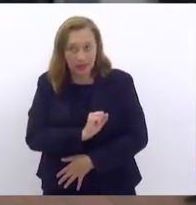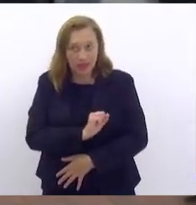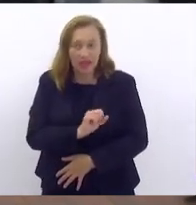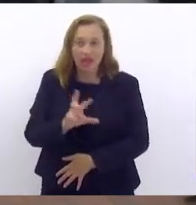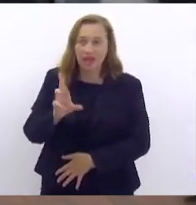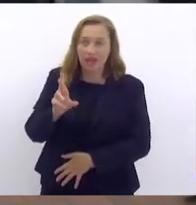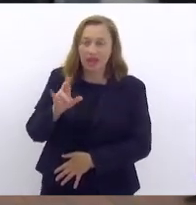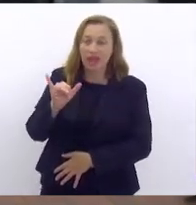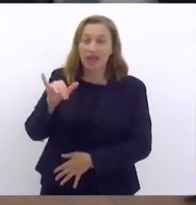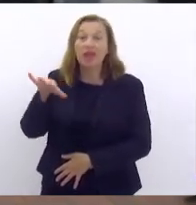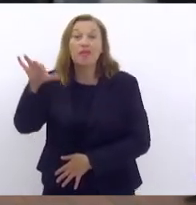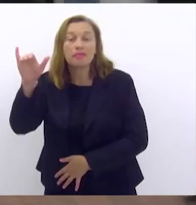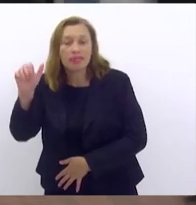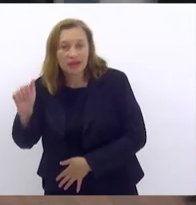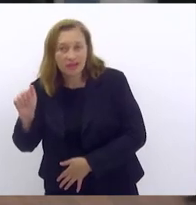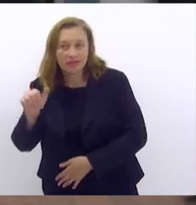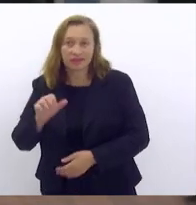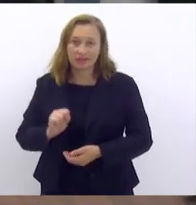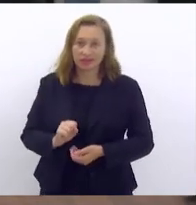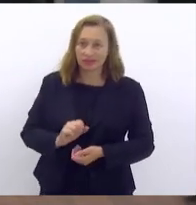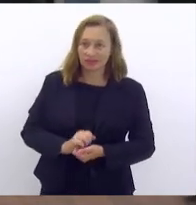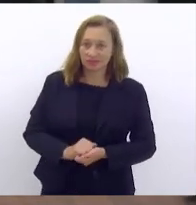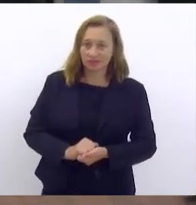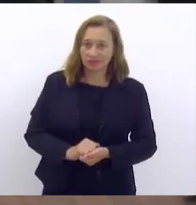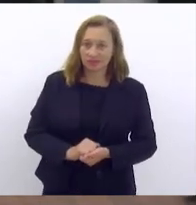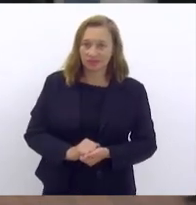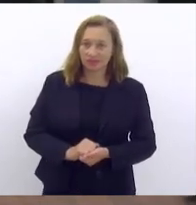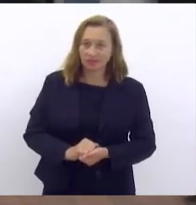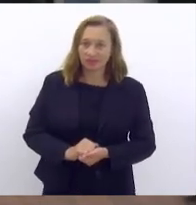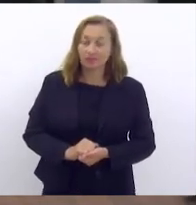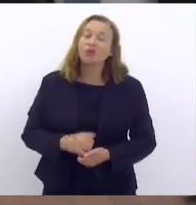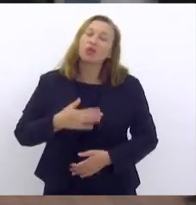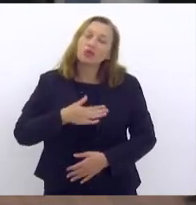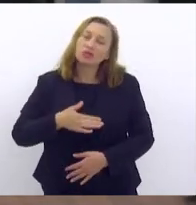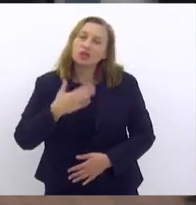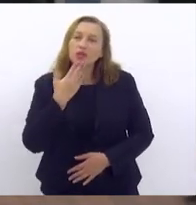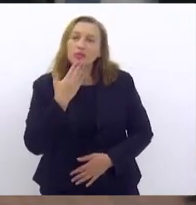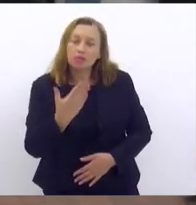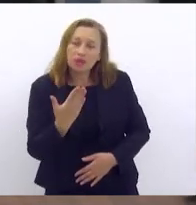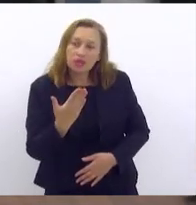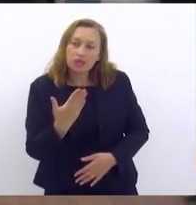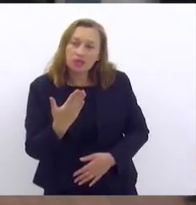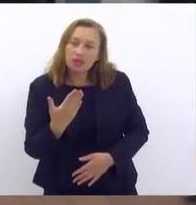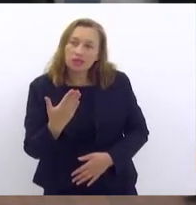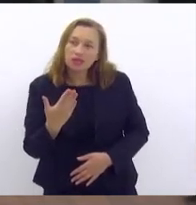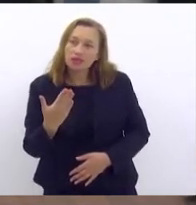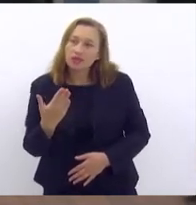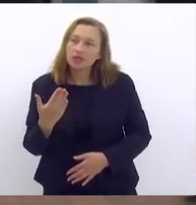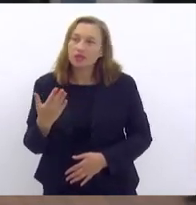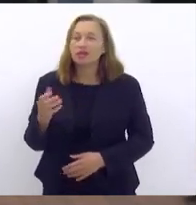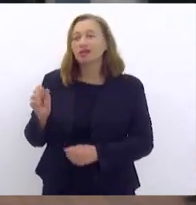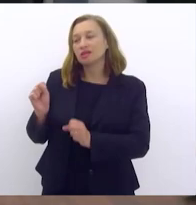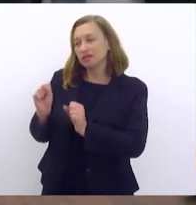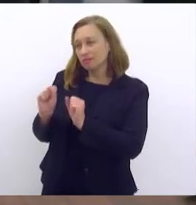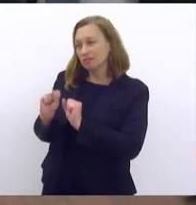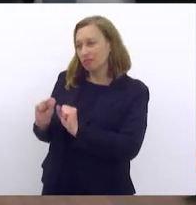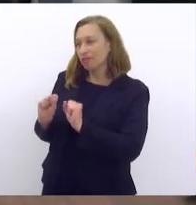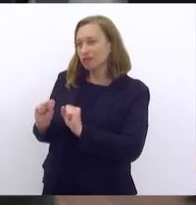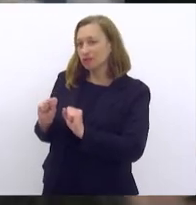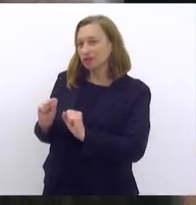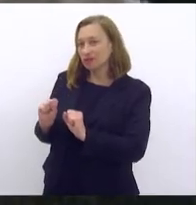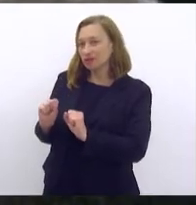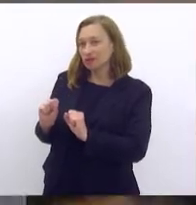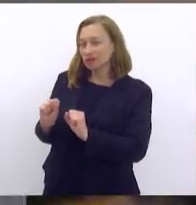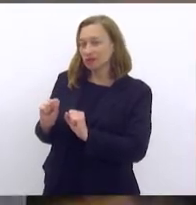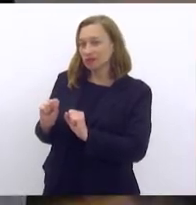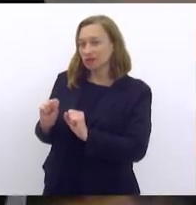rimas. Não é? E eu gostaria de pedir à autora se ela pudesse, ela